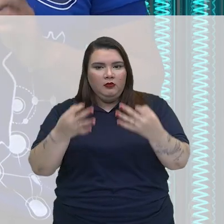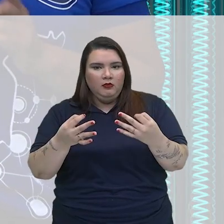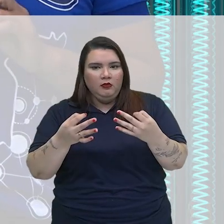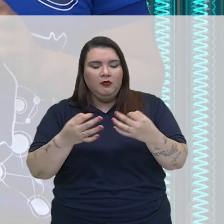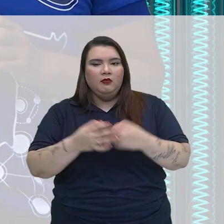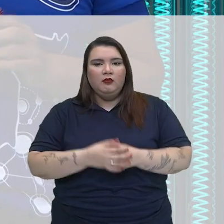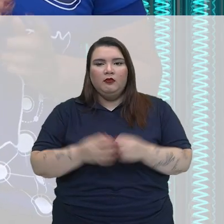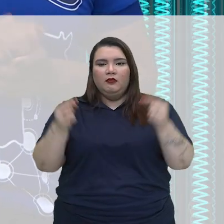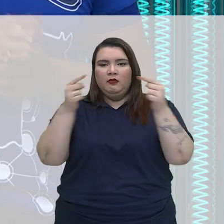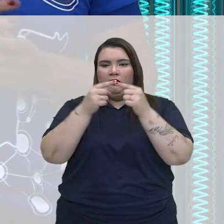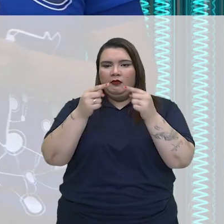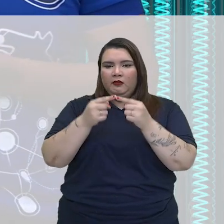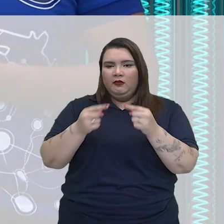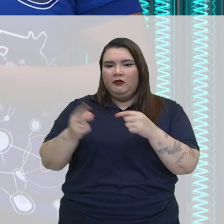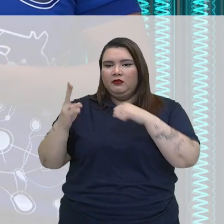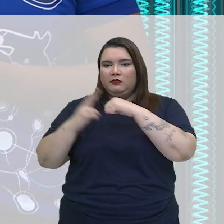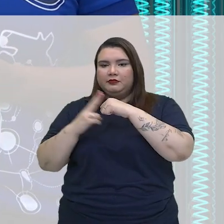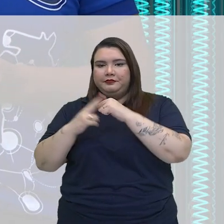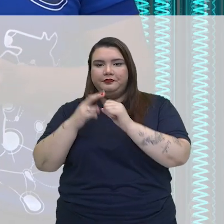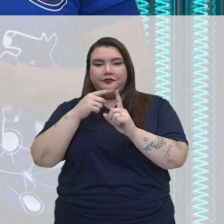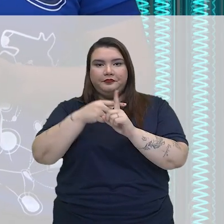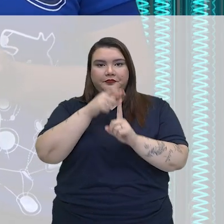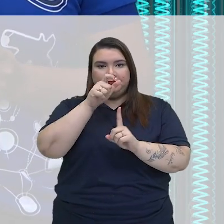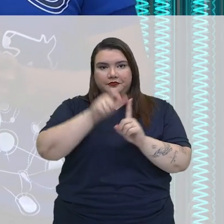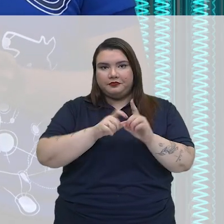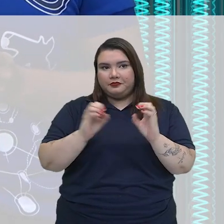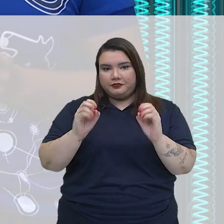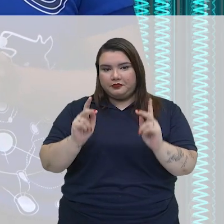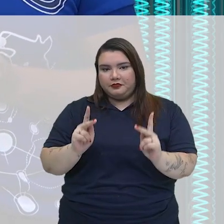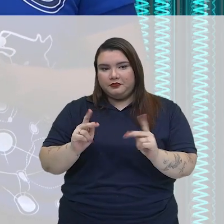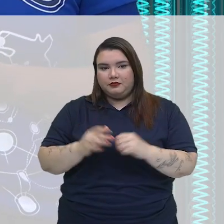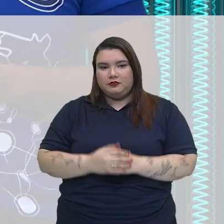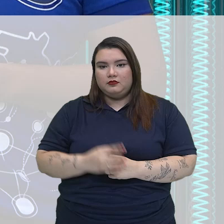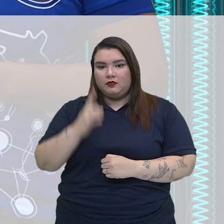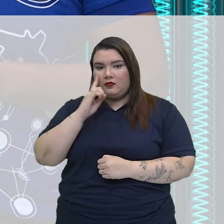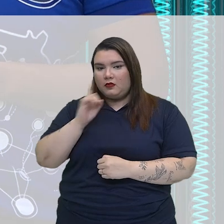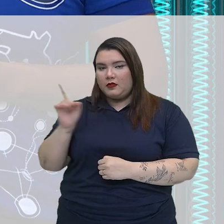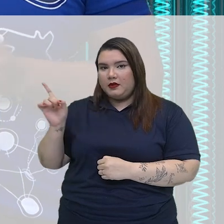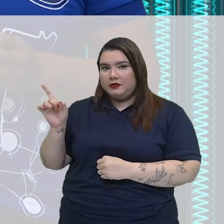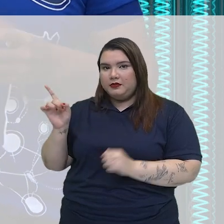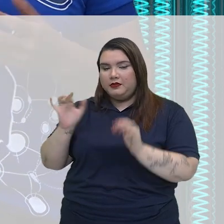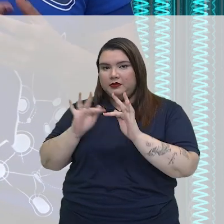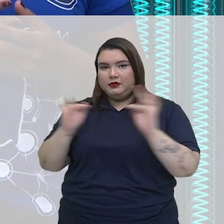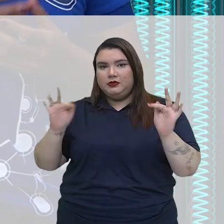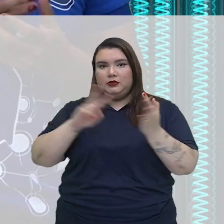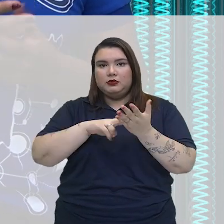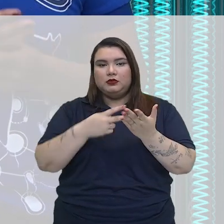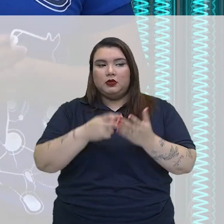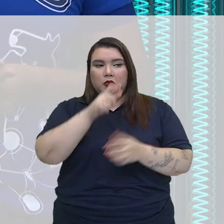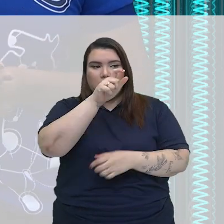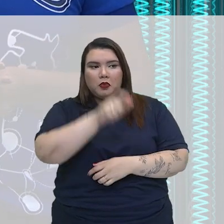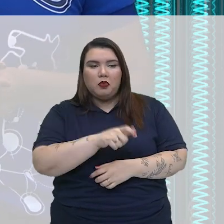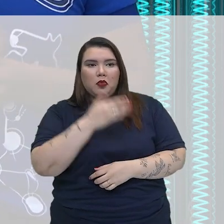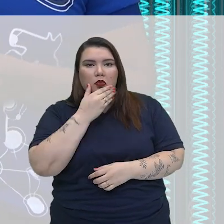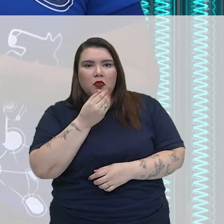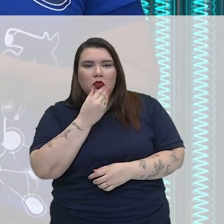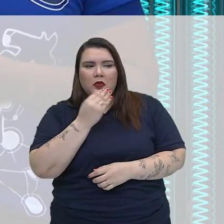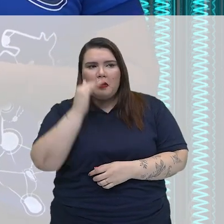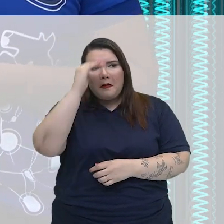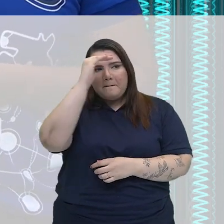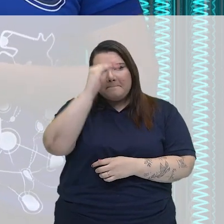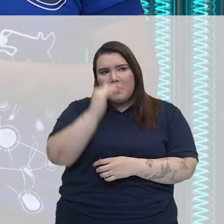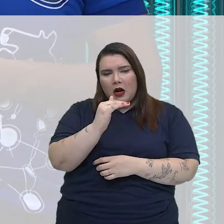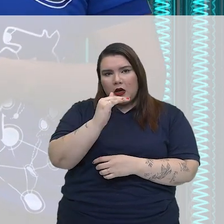na combinação aí do verbo com o sujeito, certo? Então, he is short quer dizer ele é uma pessoa baixa, de